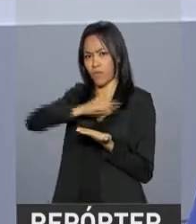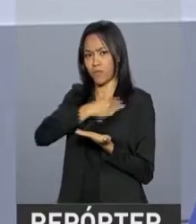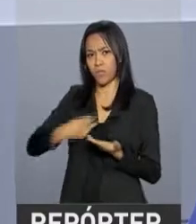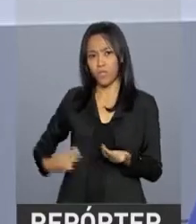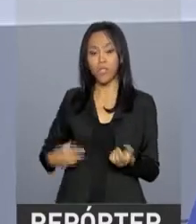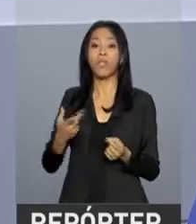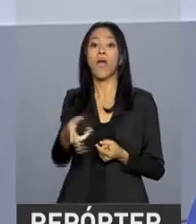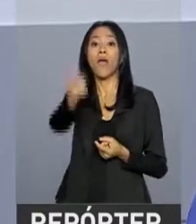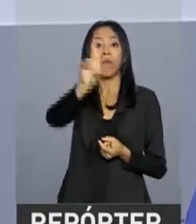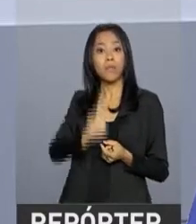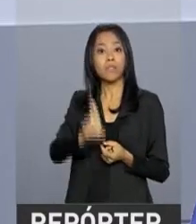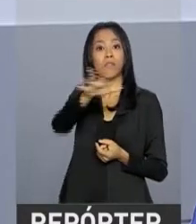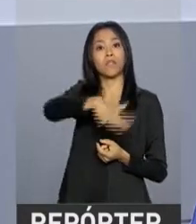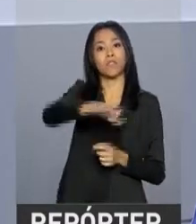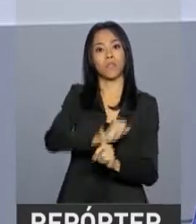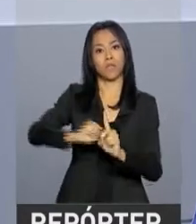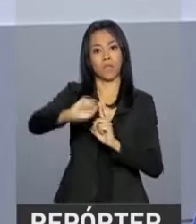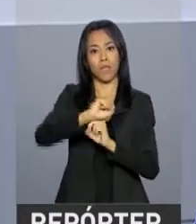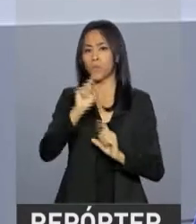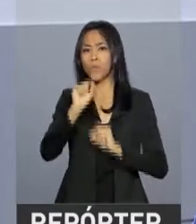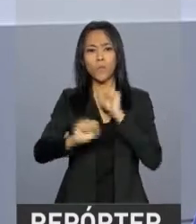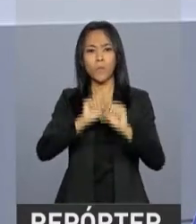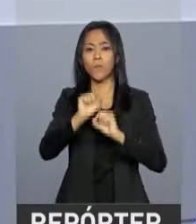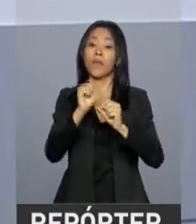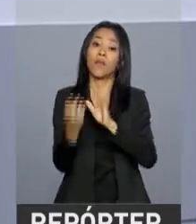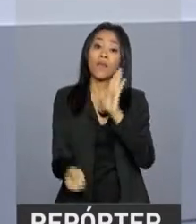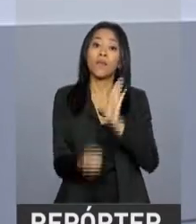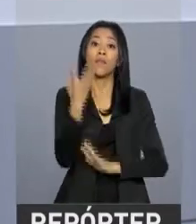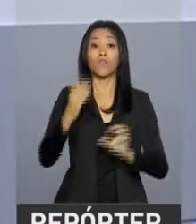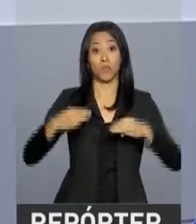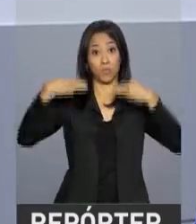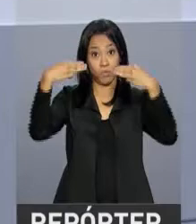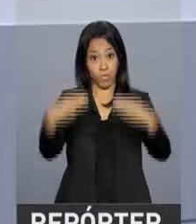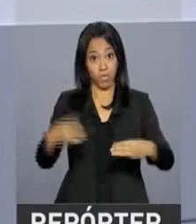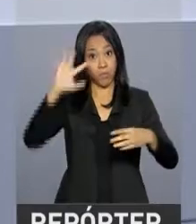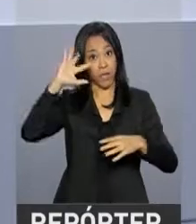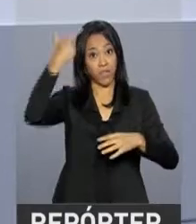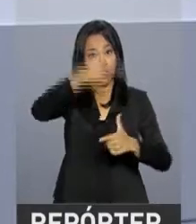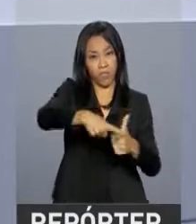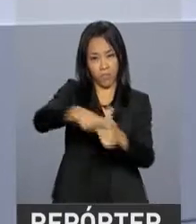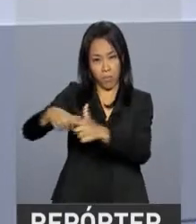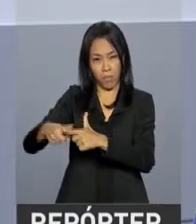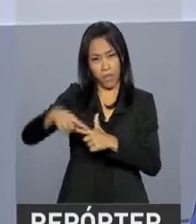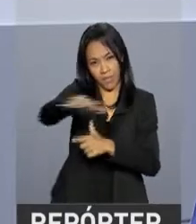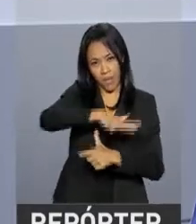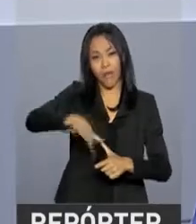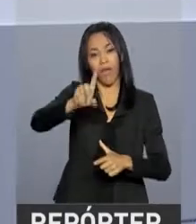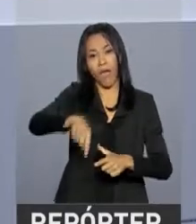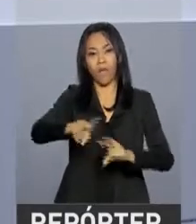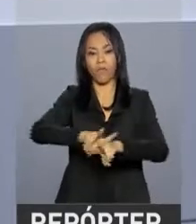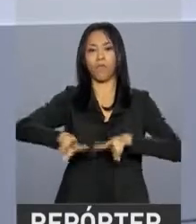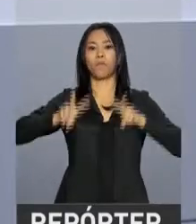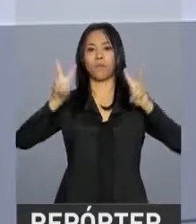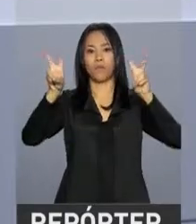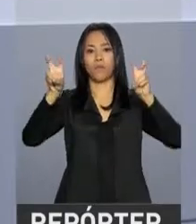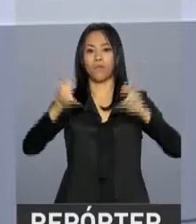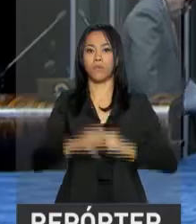representantes da sociedade civil. A criação de um ministério para resolver a crise na área, como Ney falou, foi um dos destaques.